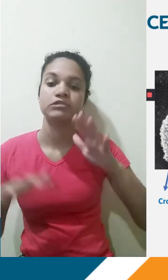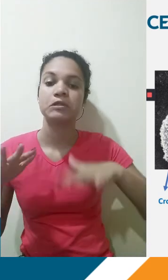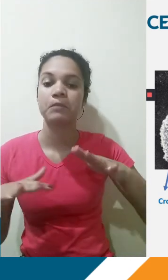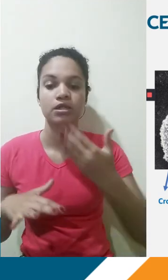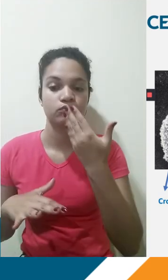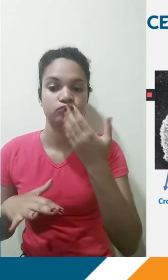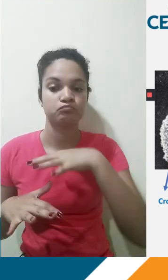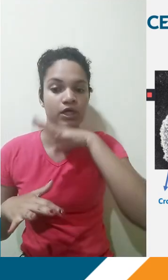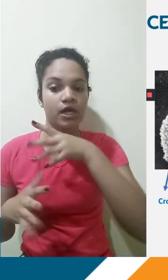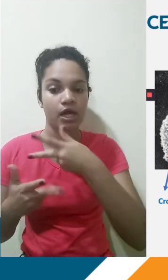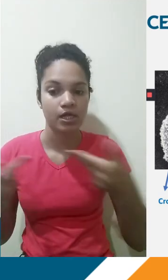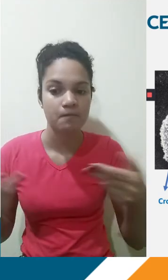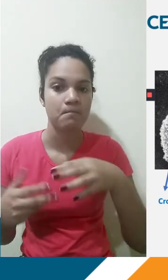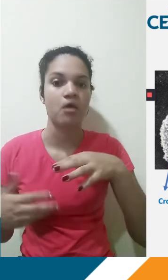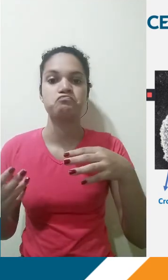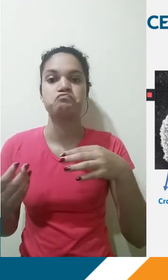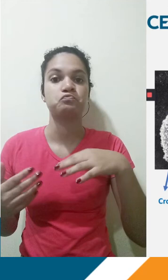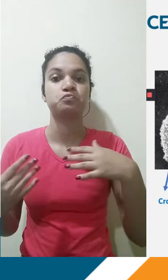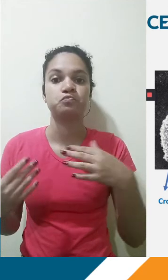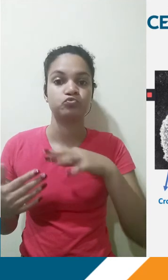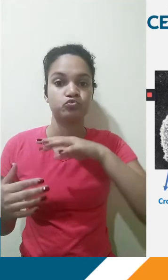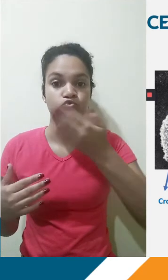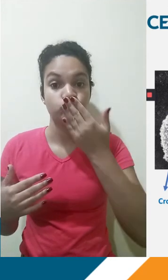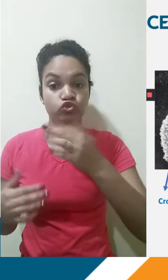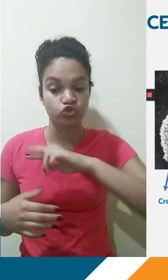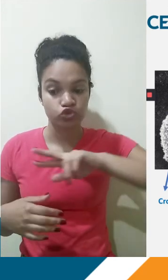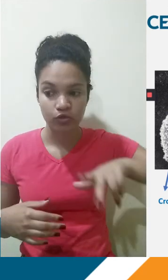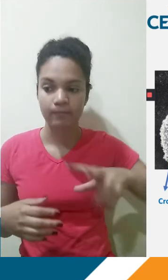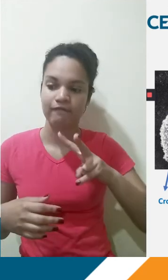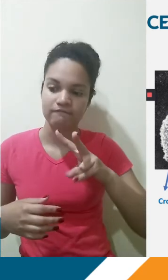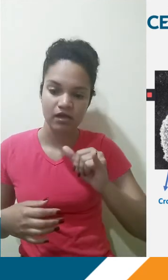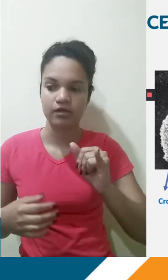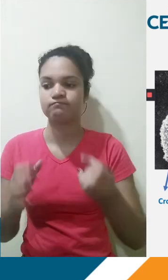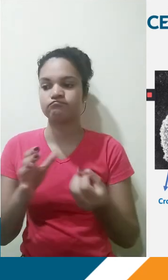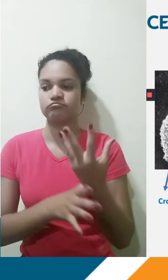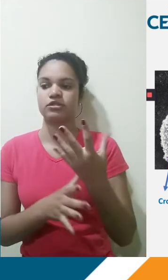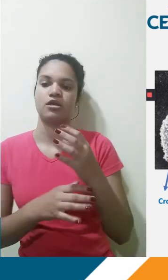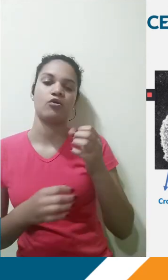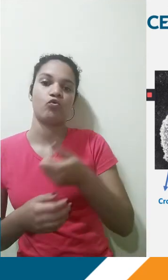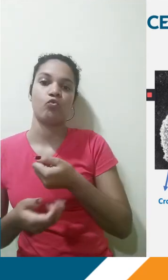terá um conjunto de pares de cromossomos formando o cariótipo de uma célula.